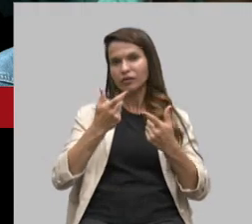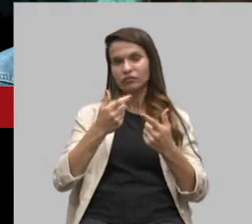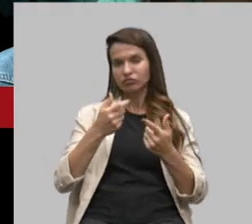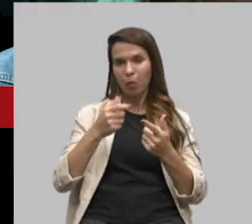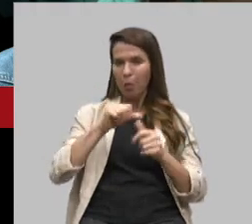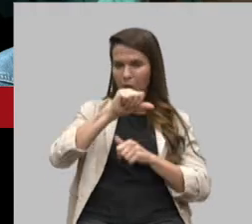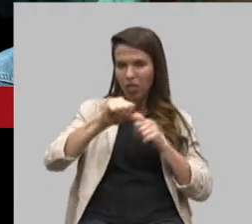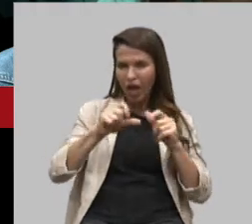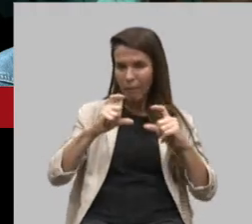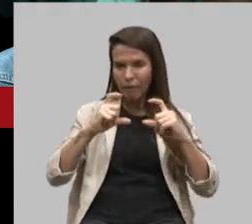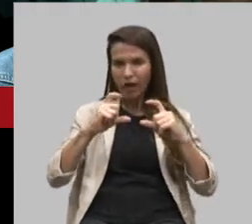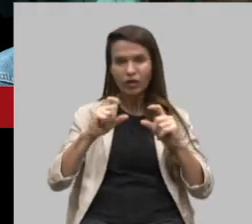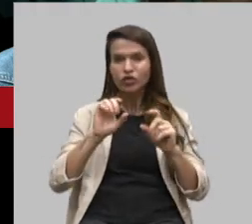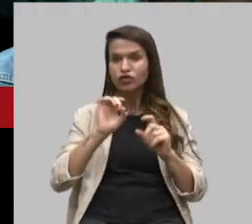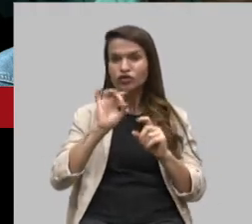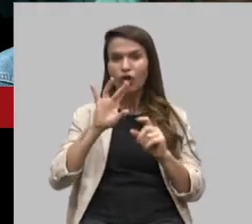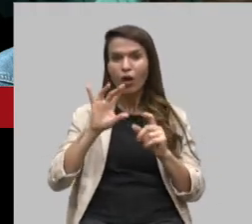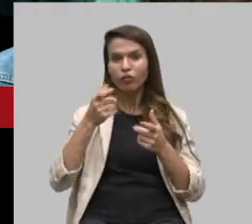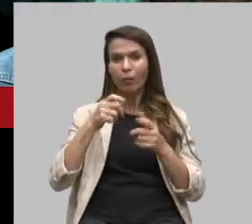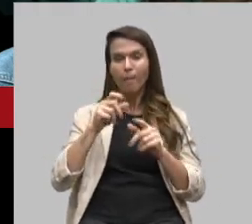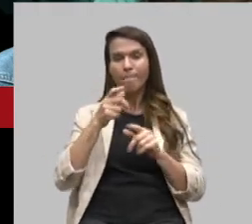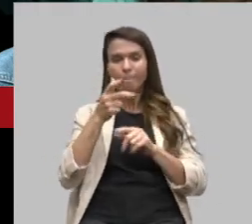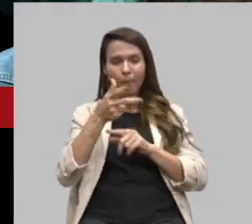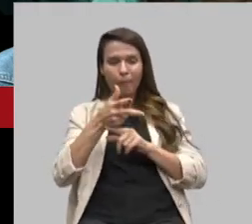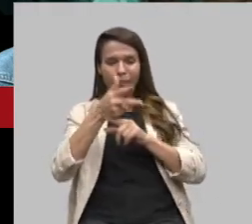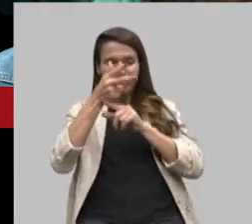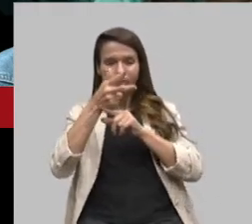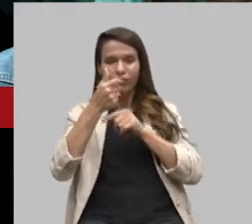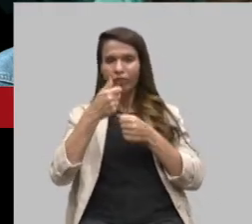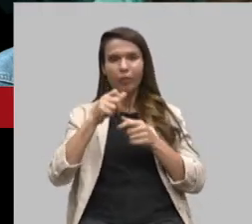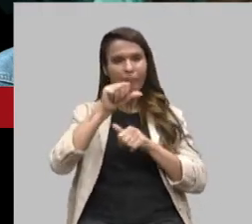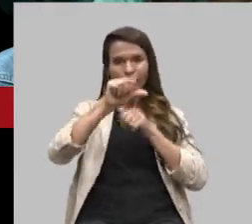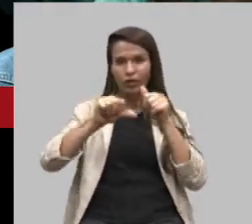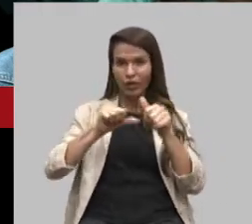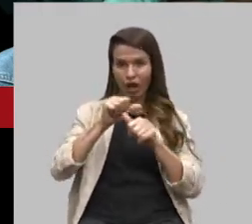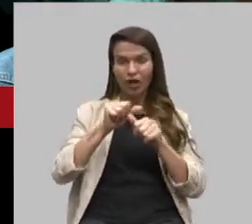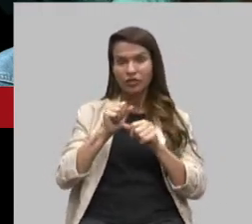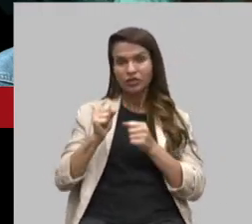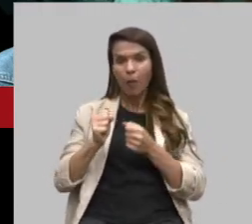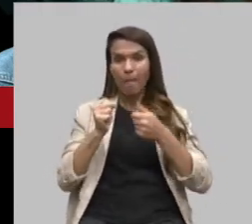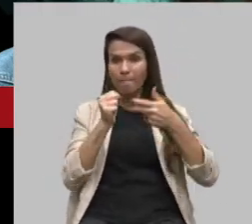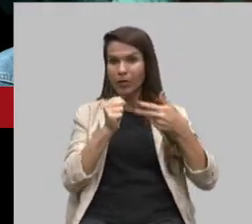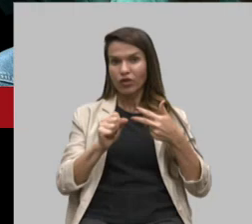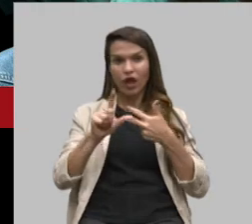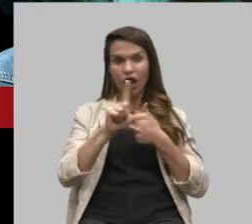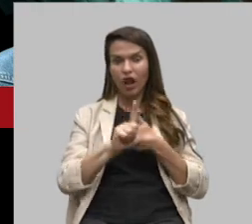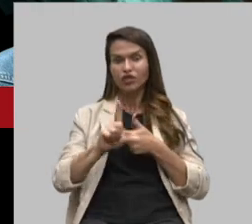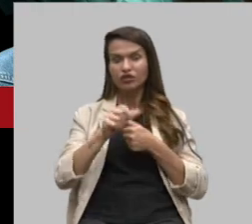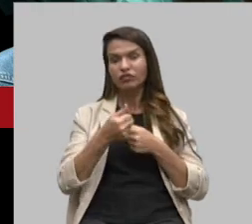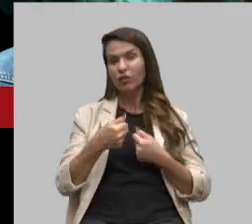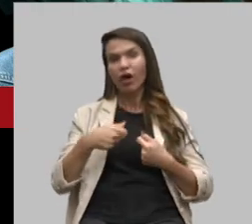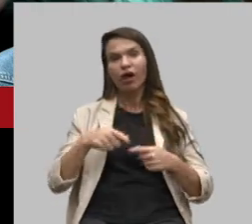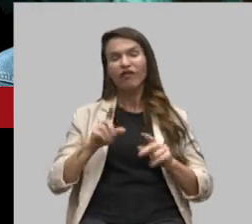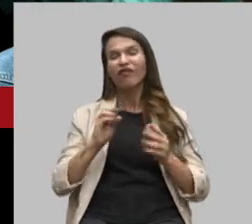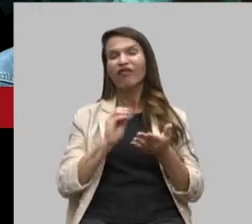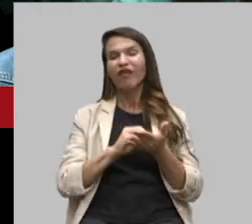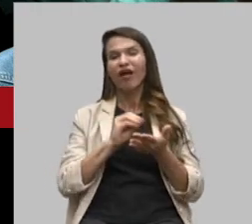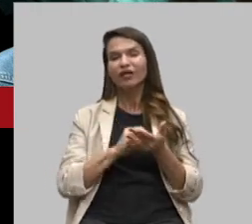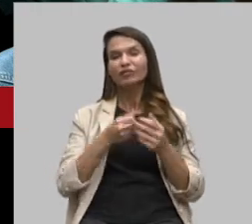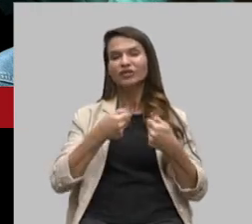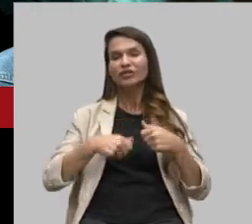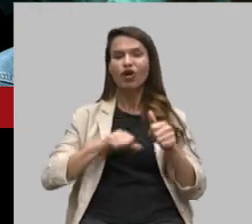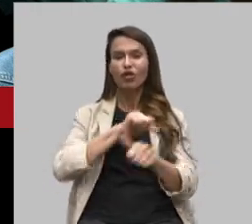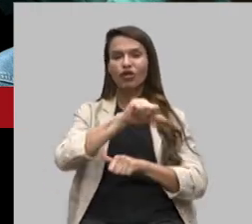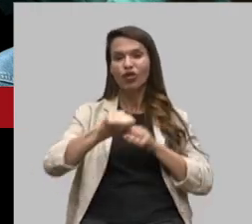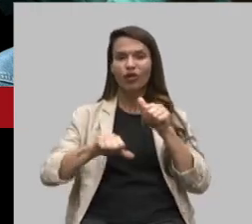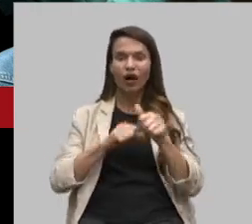simplesmente trocar o radar ou seja se o poder legislativo não é competente a gente devemos trocar trocar ele de